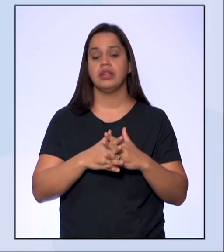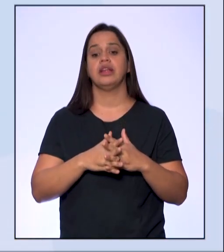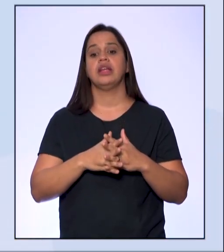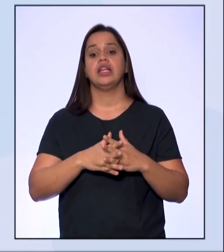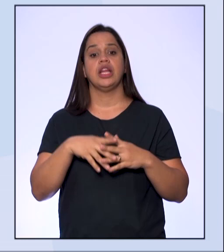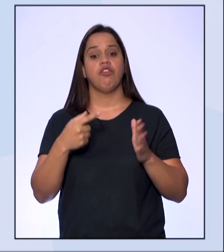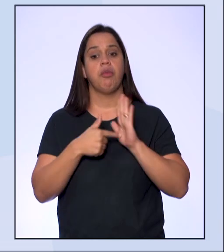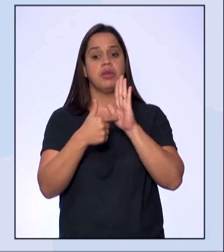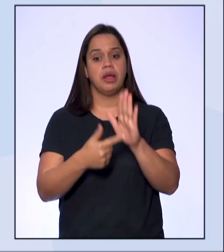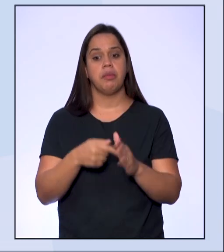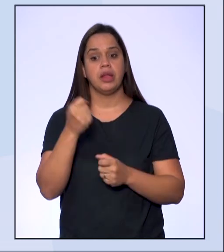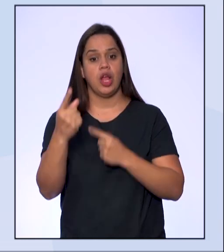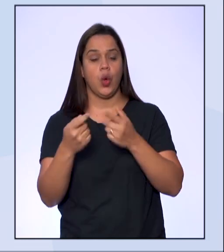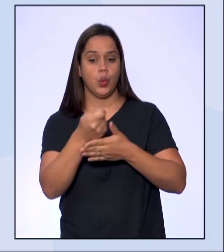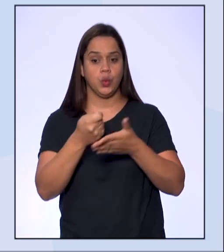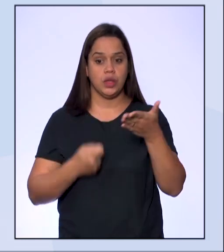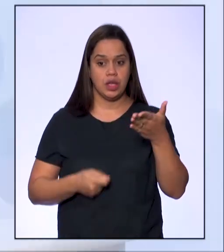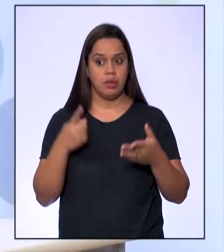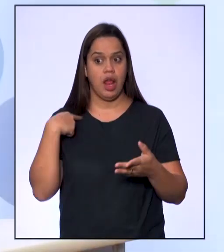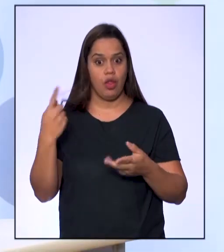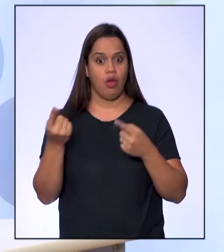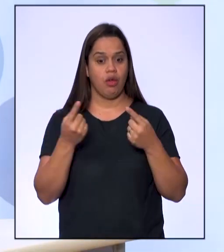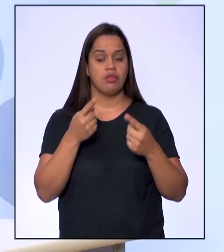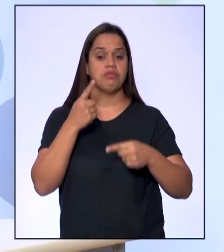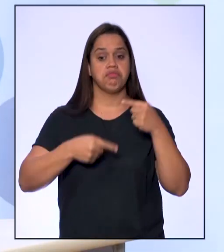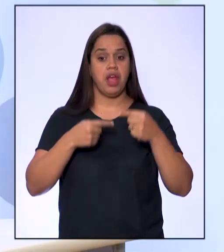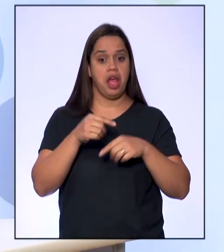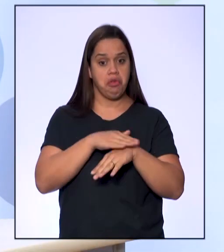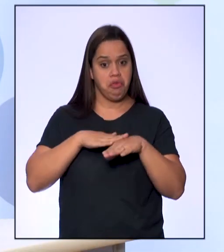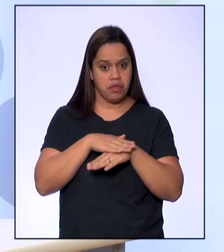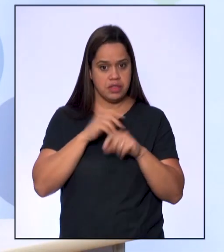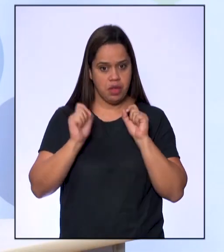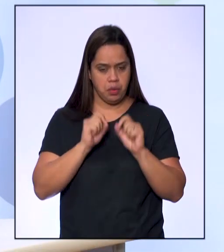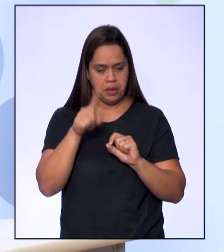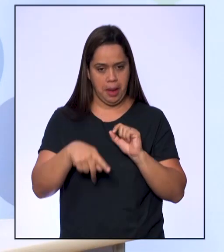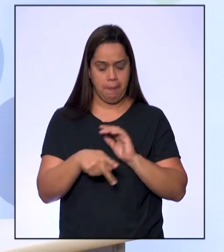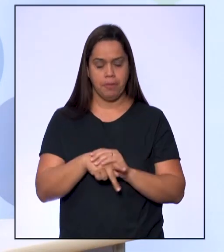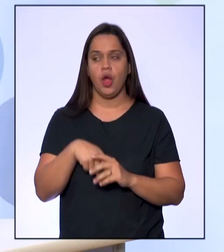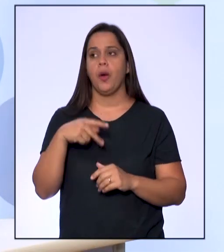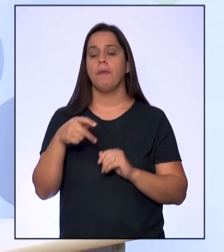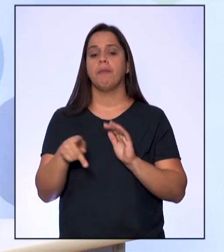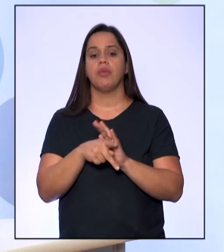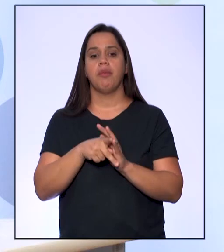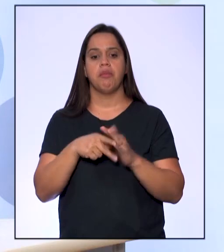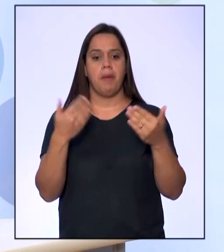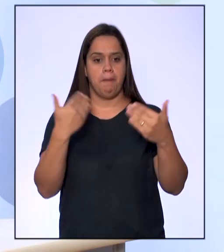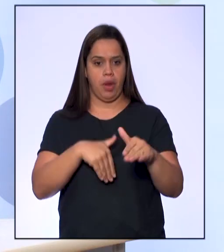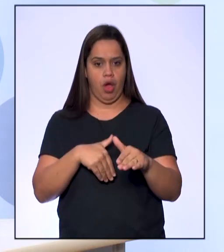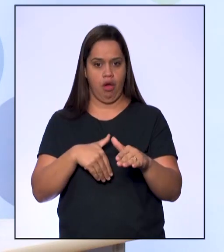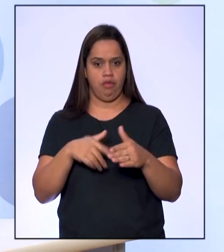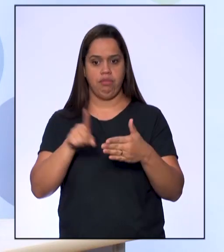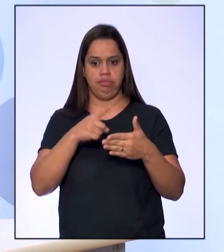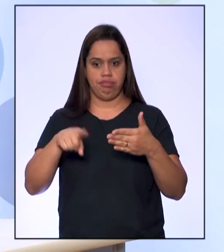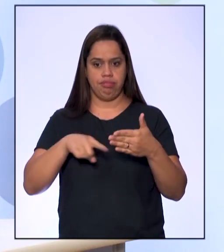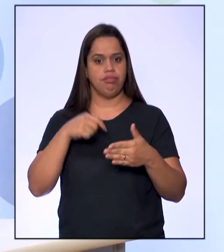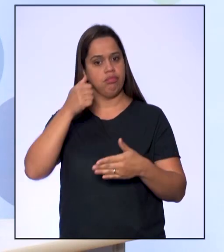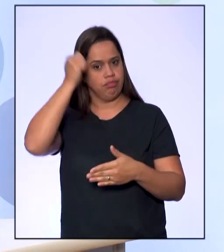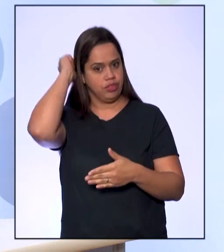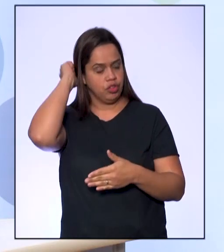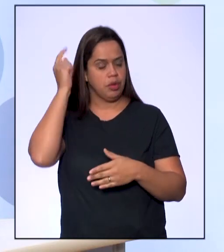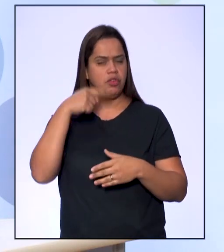textos para nós discutirmos. Por quê? Porque o que acontece? No vestibular, vocês vão se deparar muito com